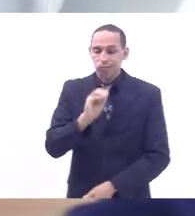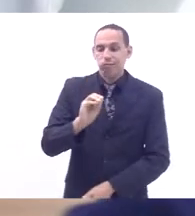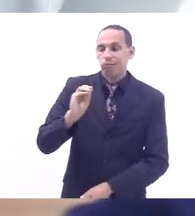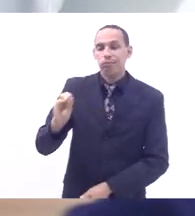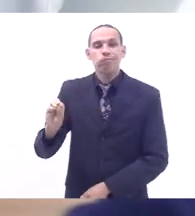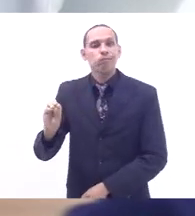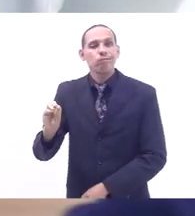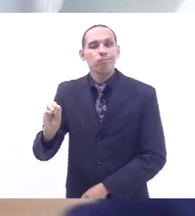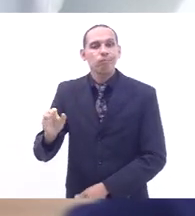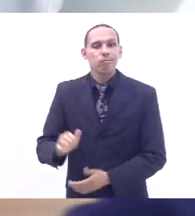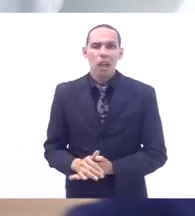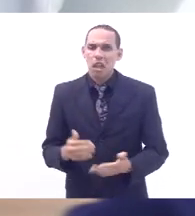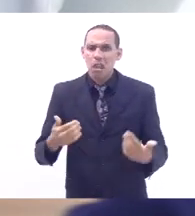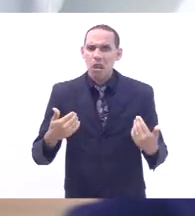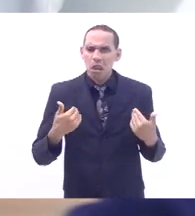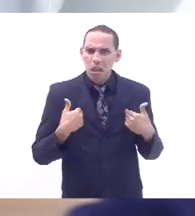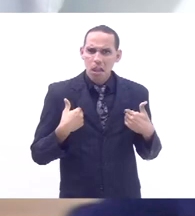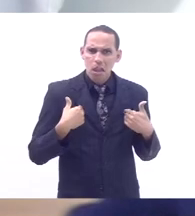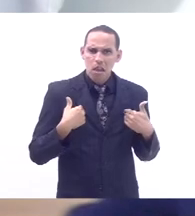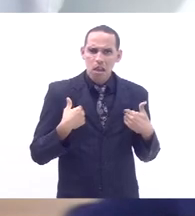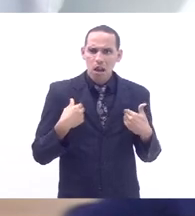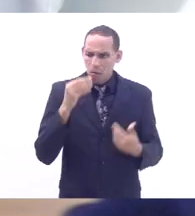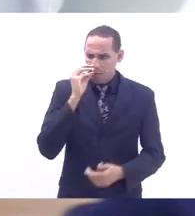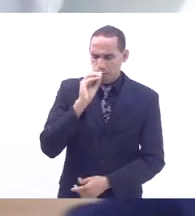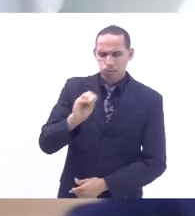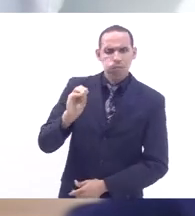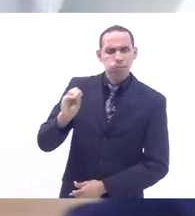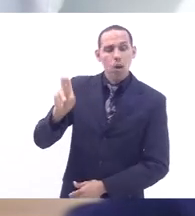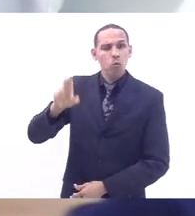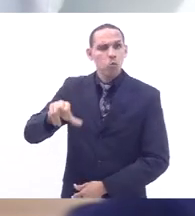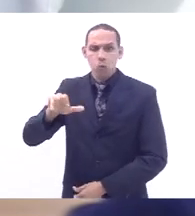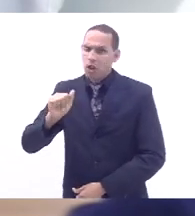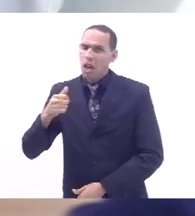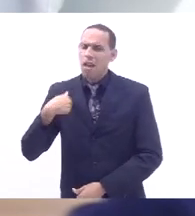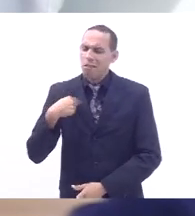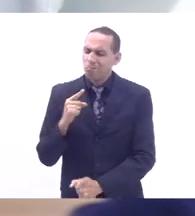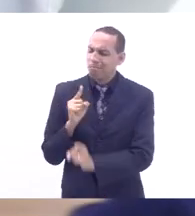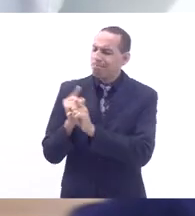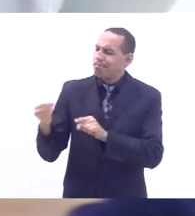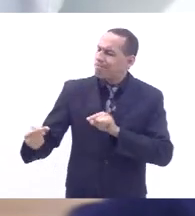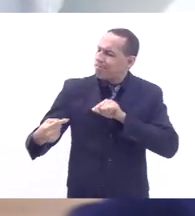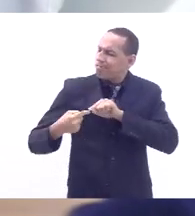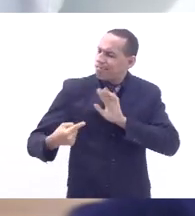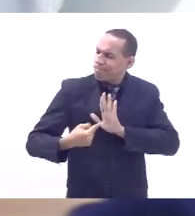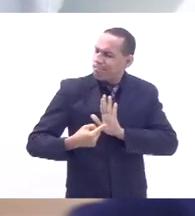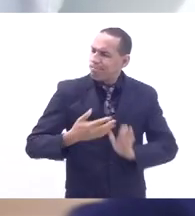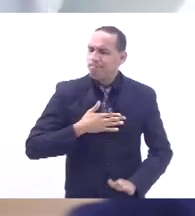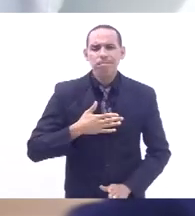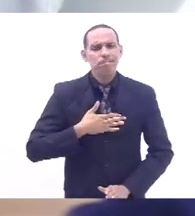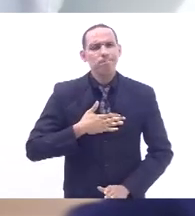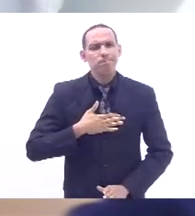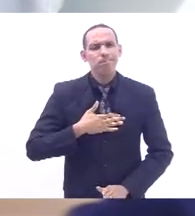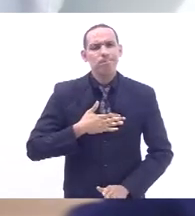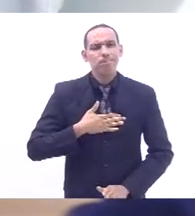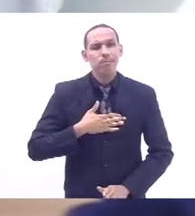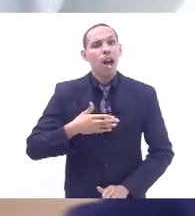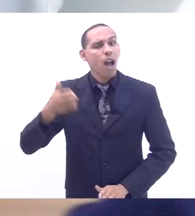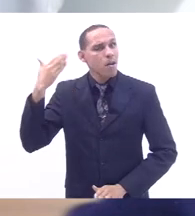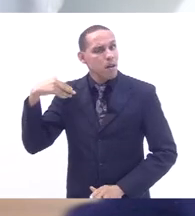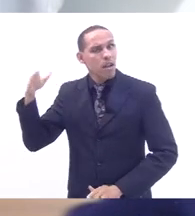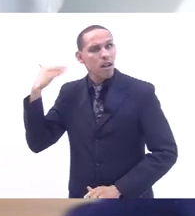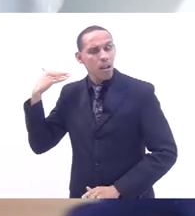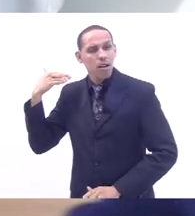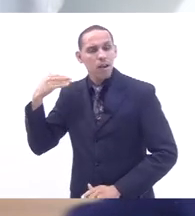nunca... deixei de lado, porque eu me identifico muito. Já fui